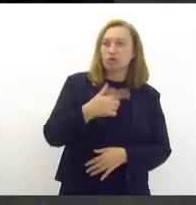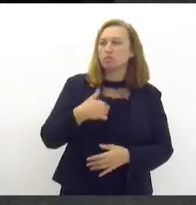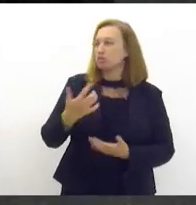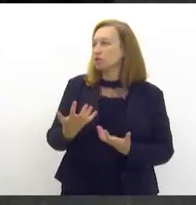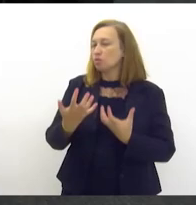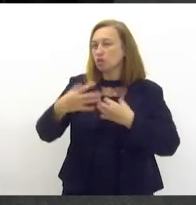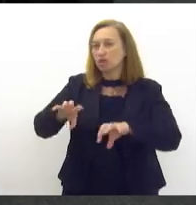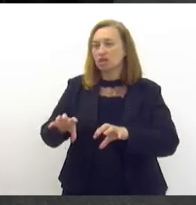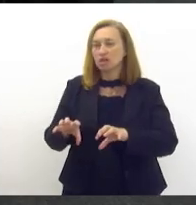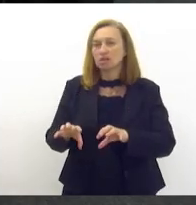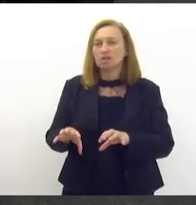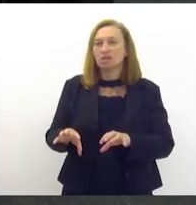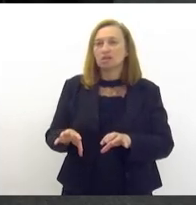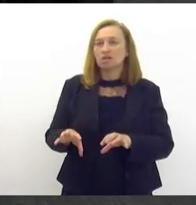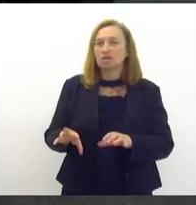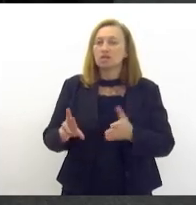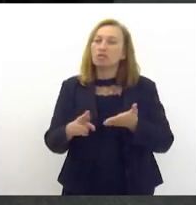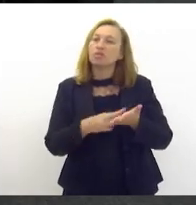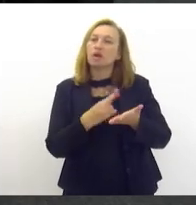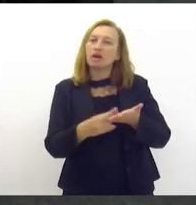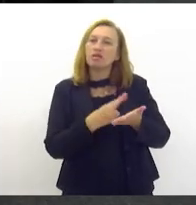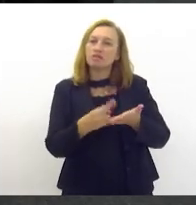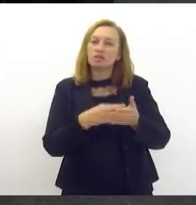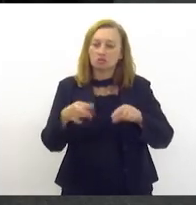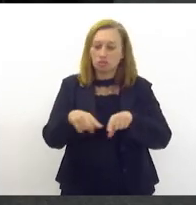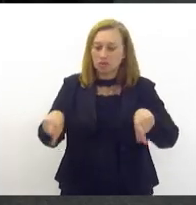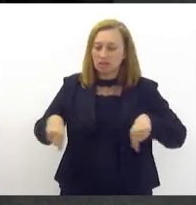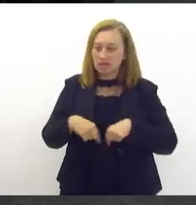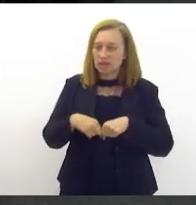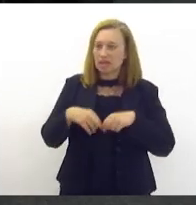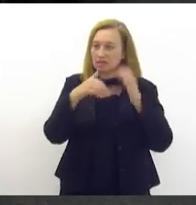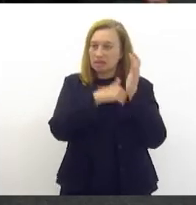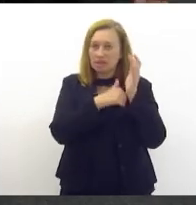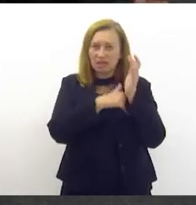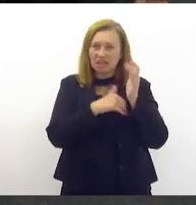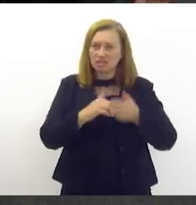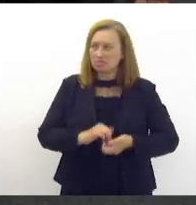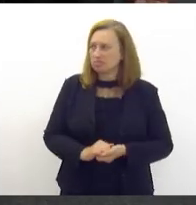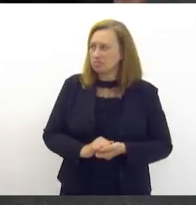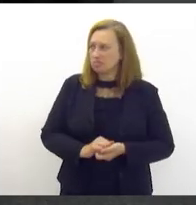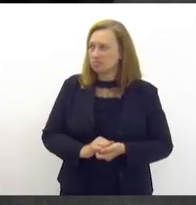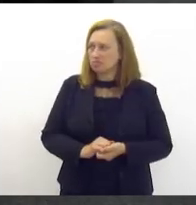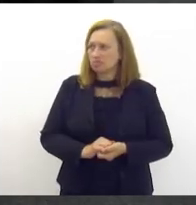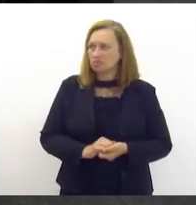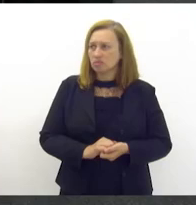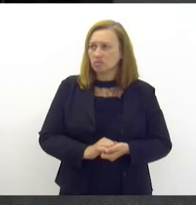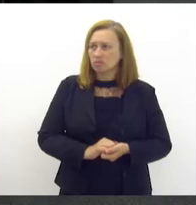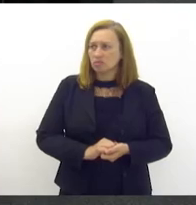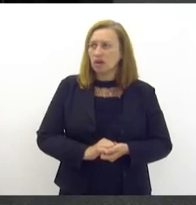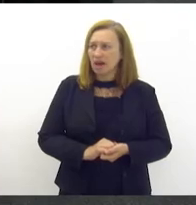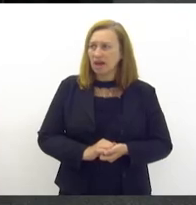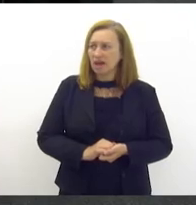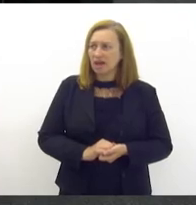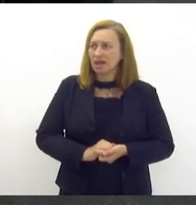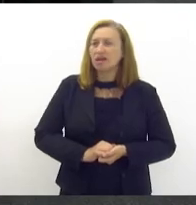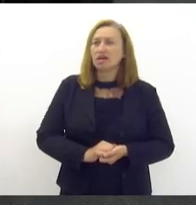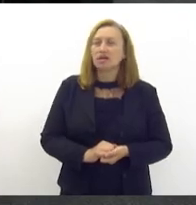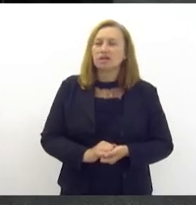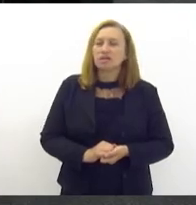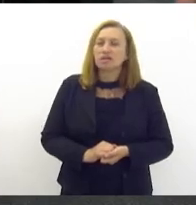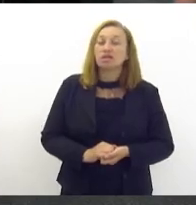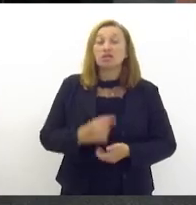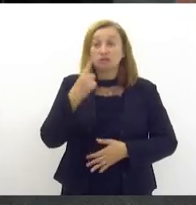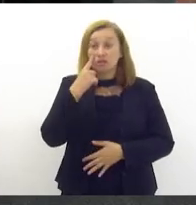a participar de uma revista em uma sala secreta. Algo que é um absurdo, visto que